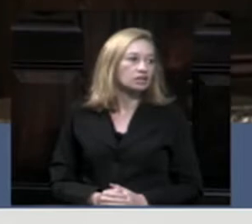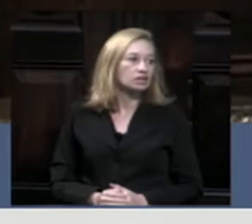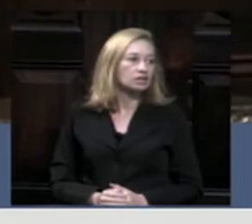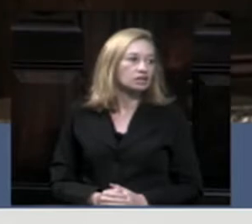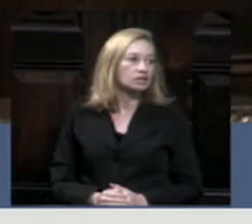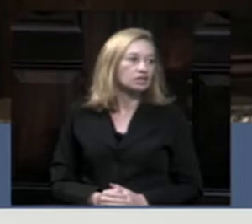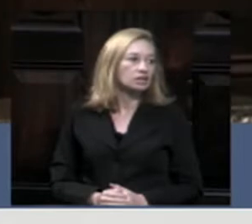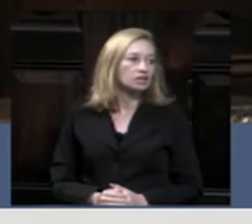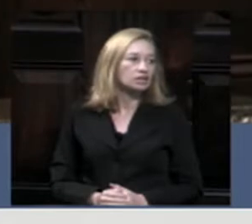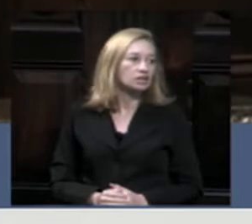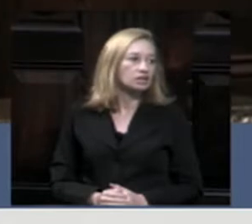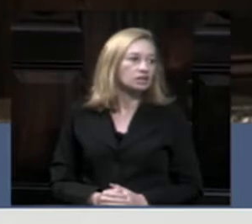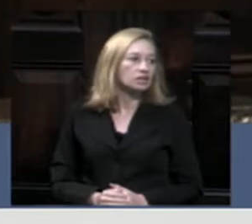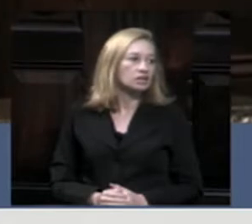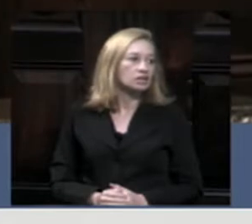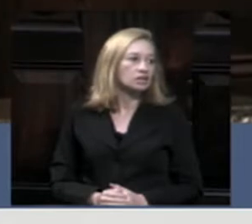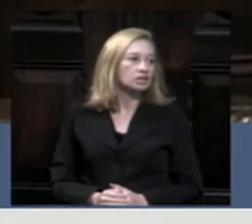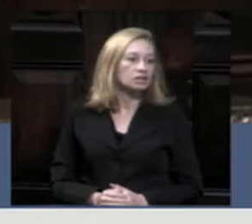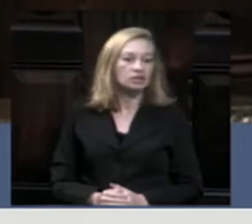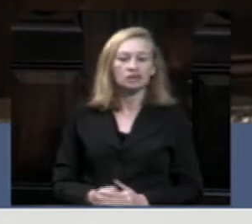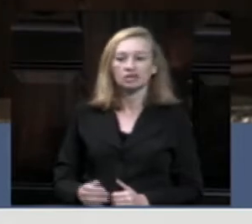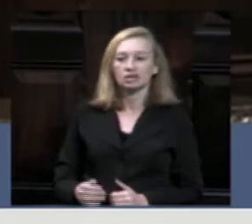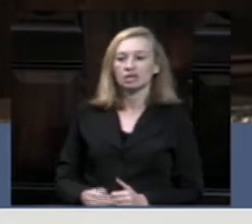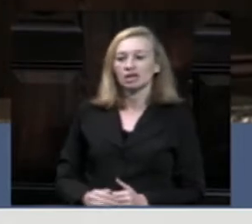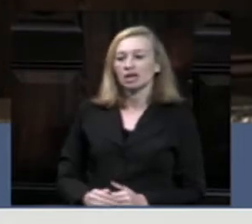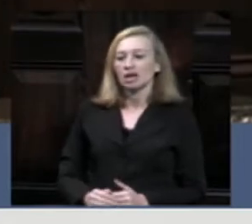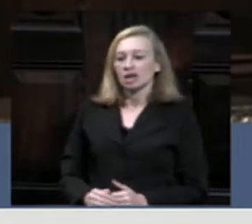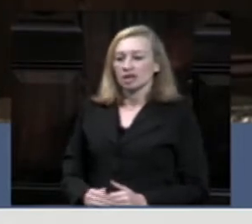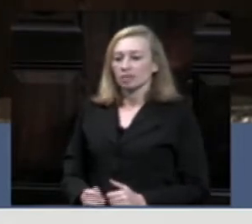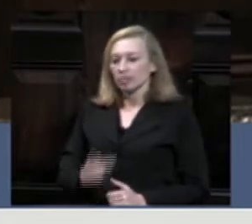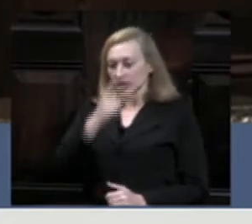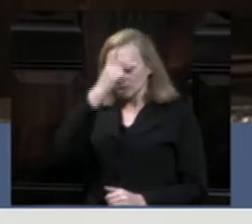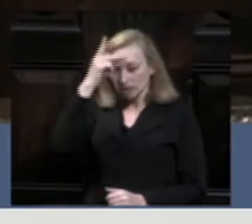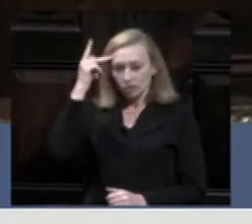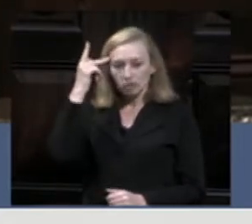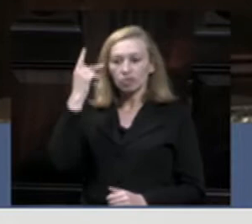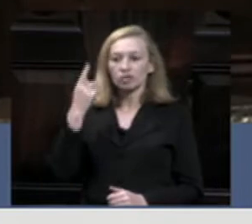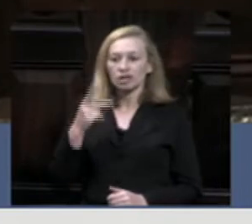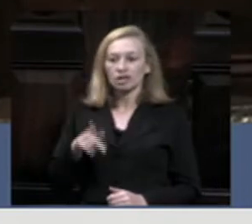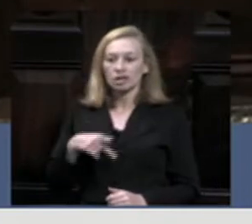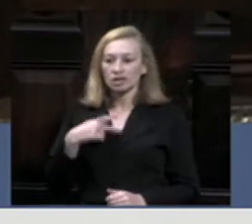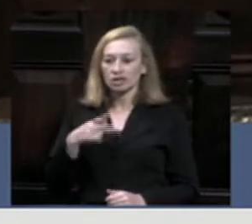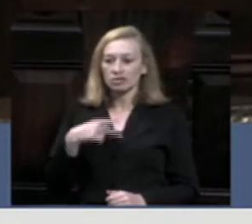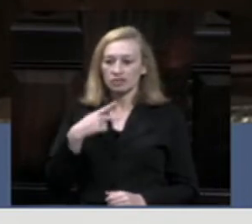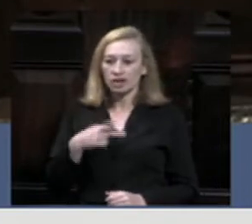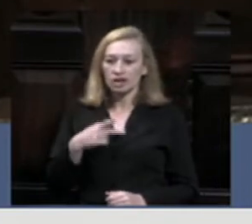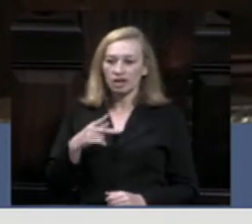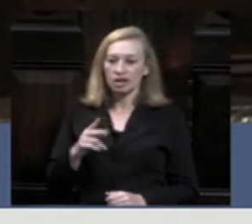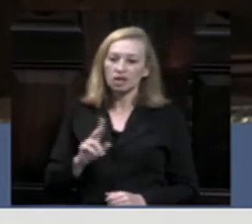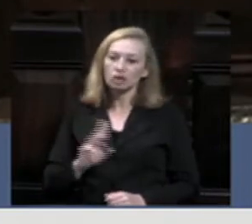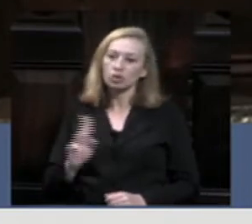em nome de outrem, sem que seja possível